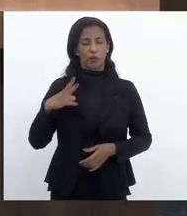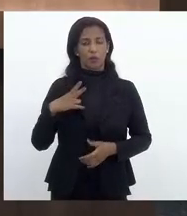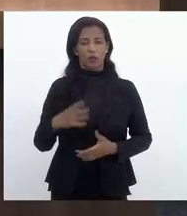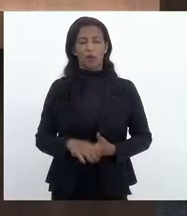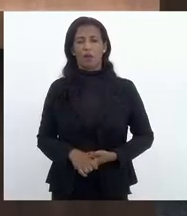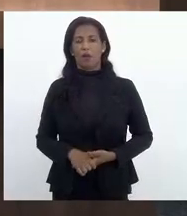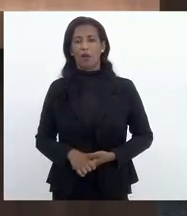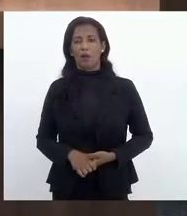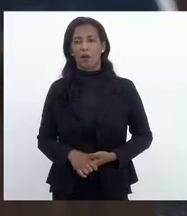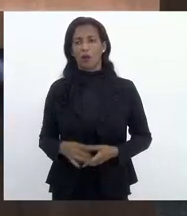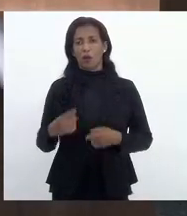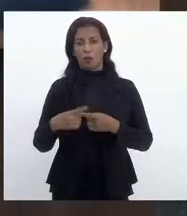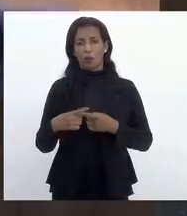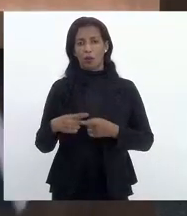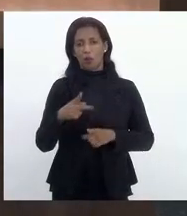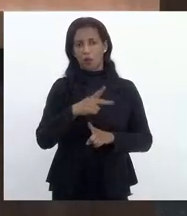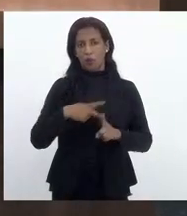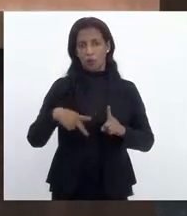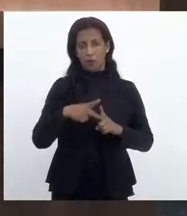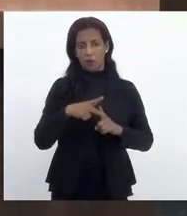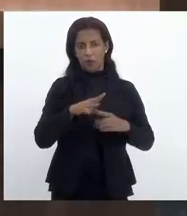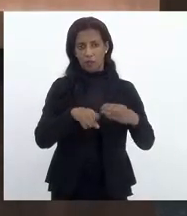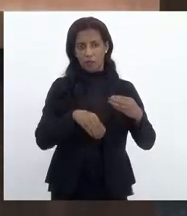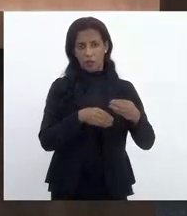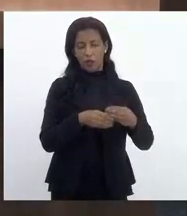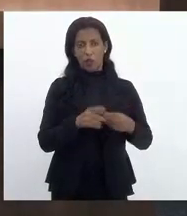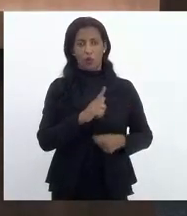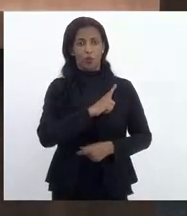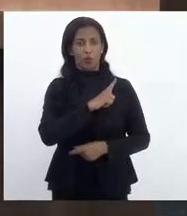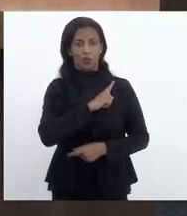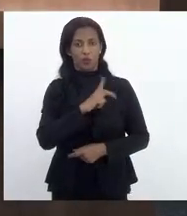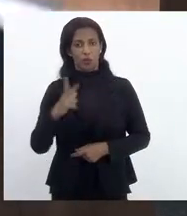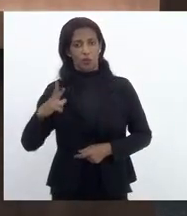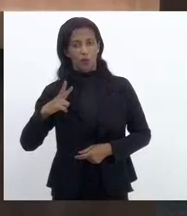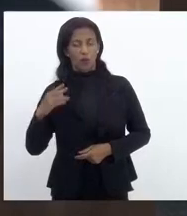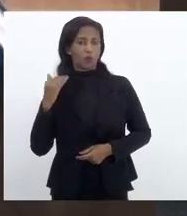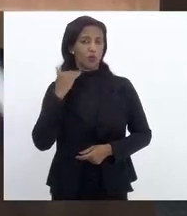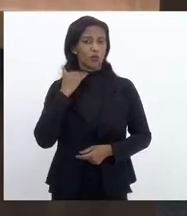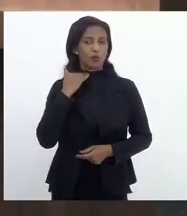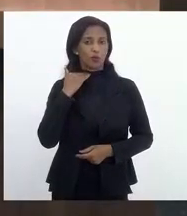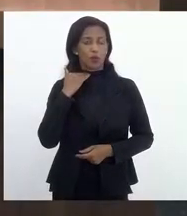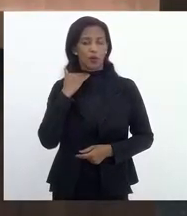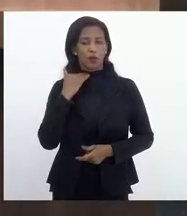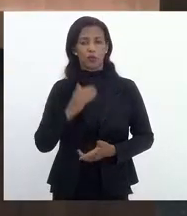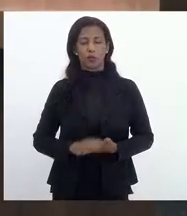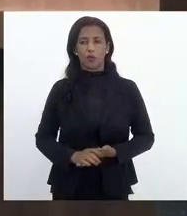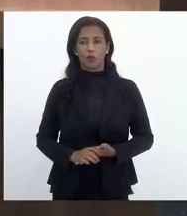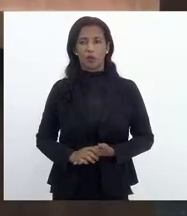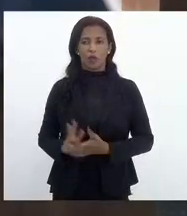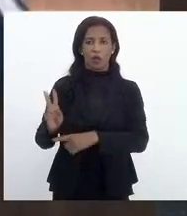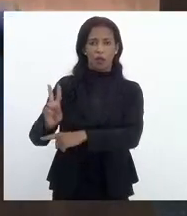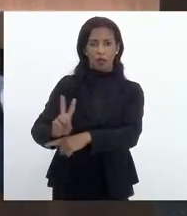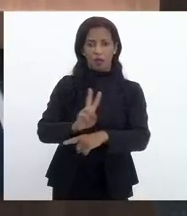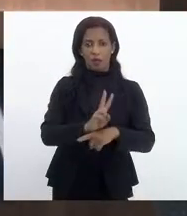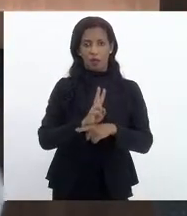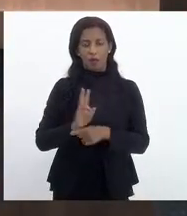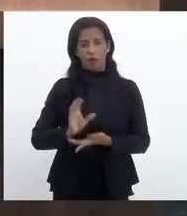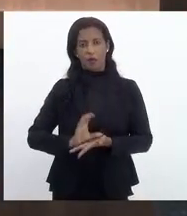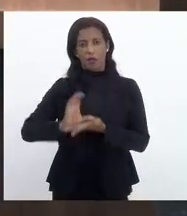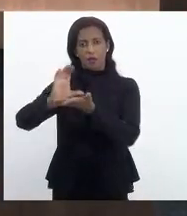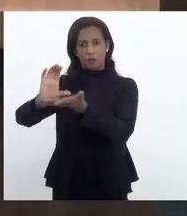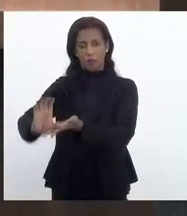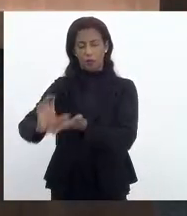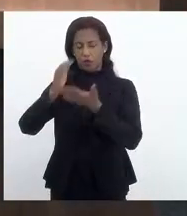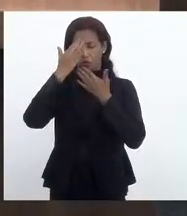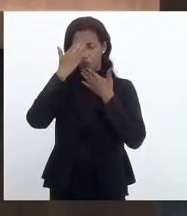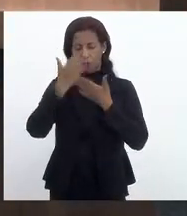né porque como a previdência complementar com gestão privada os bancos é que tomaram conta de todo esse montante